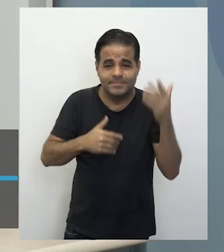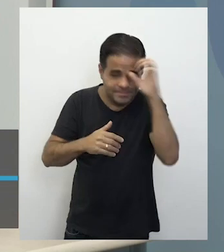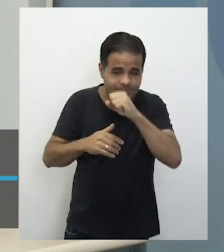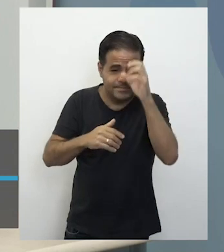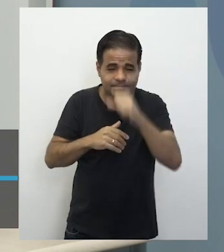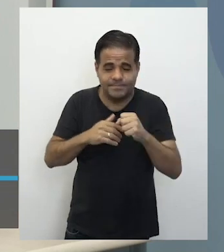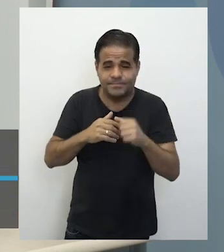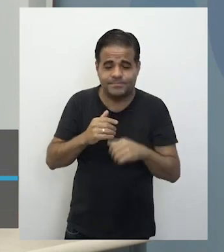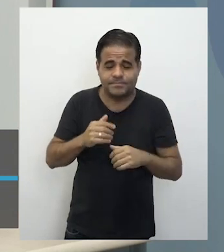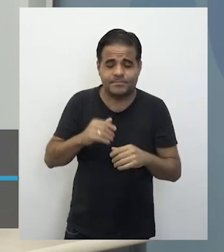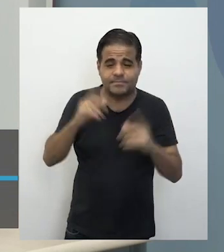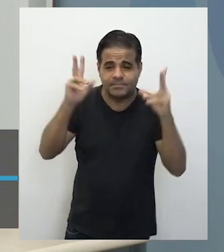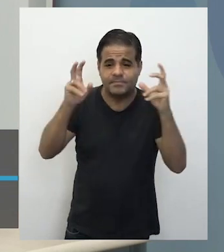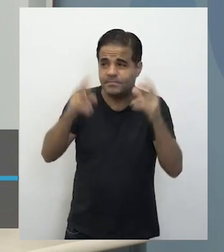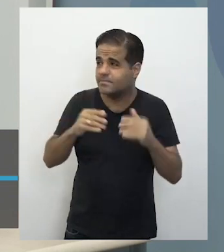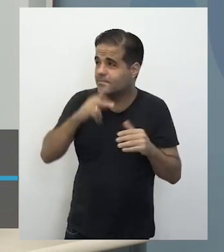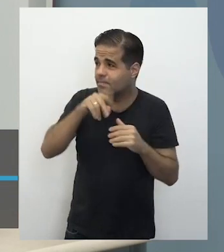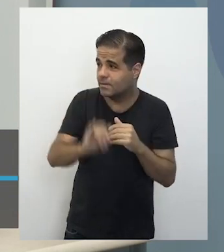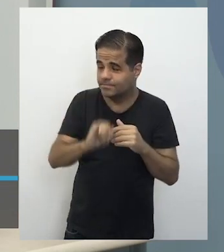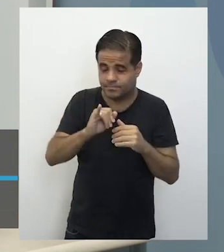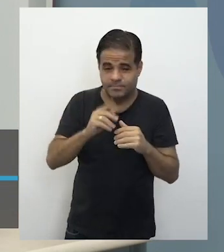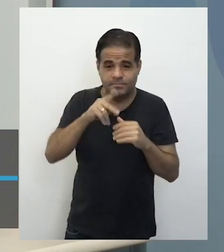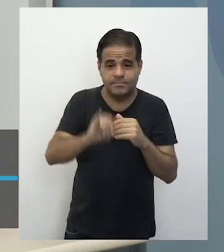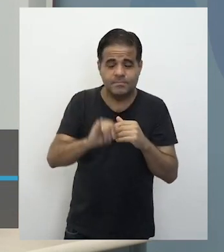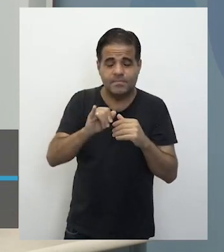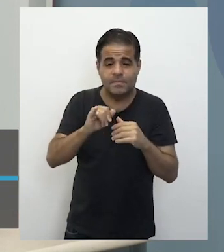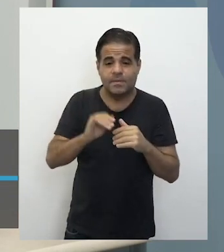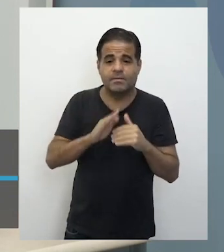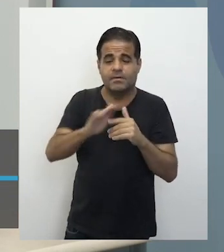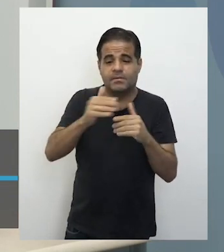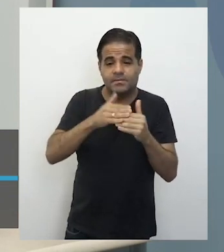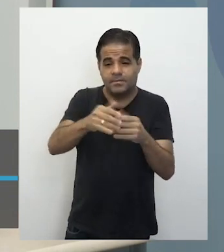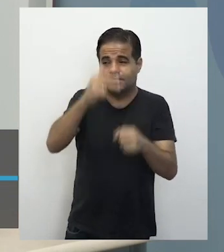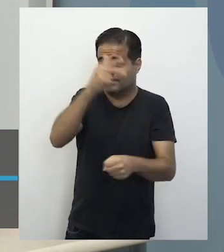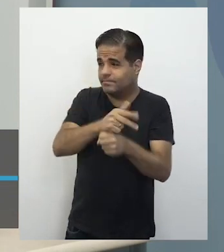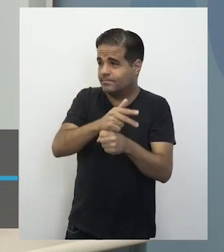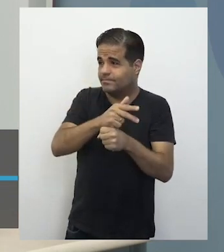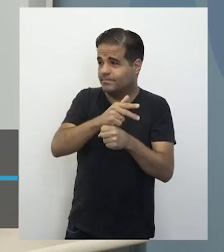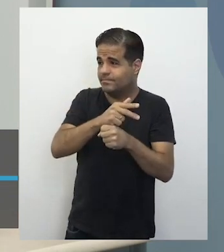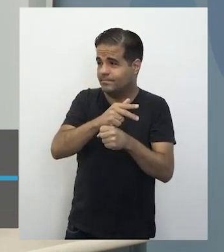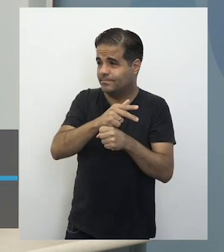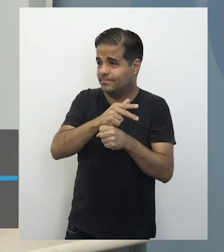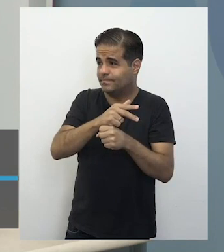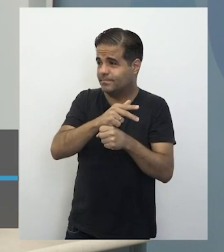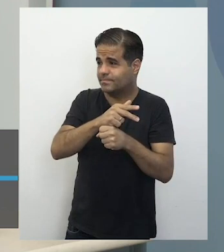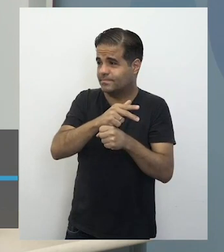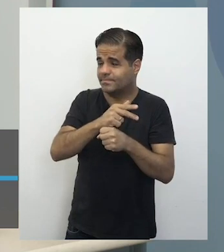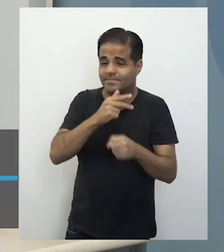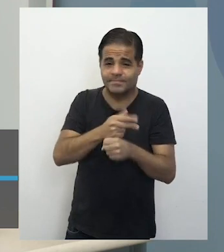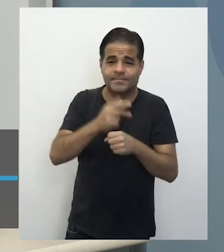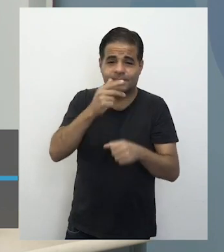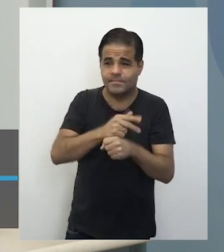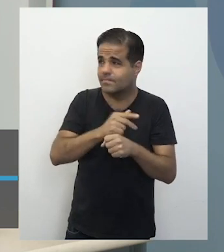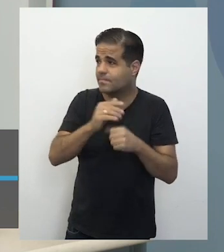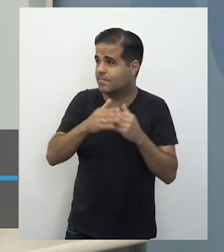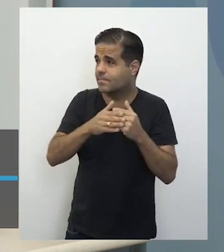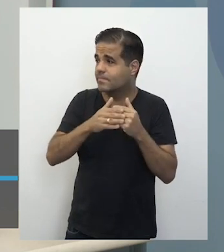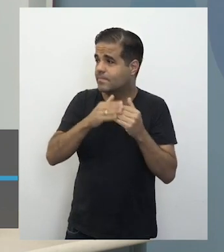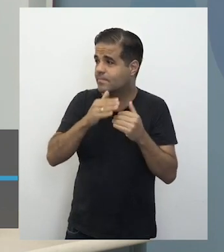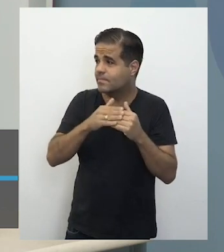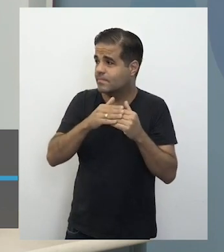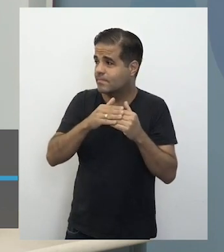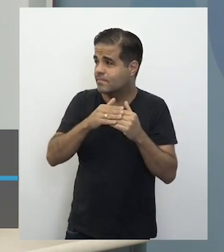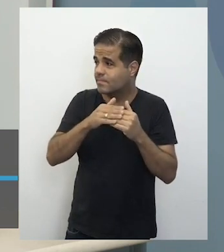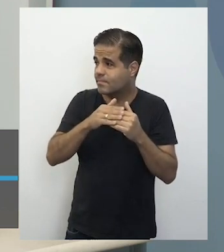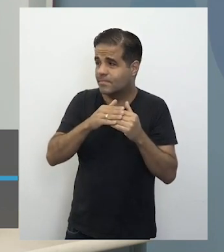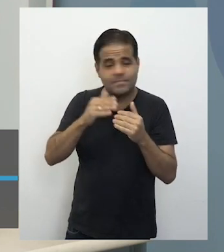tema é PIB. Então, acompanhem conosco agora esse vídeo do PIB do IBGE Explica. Então,